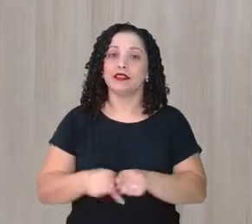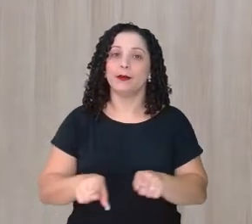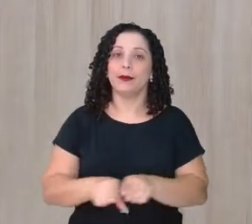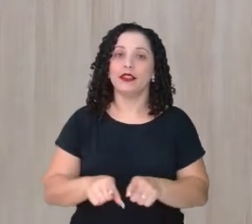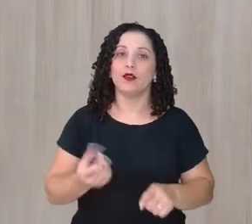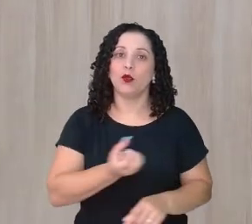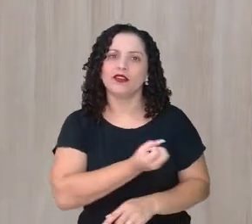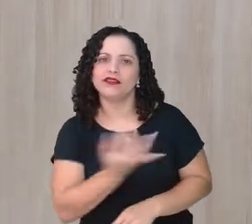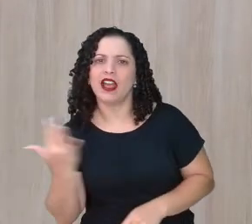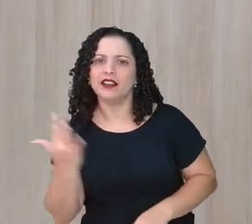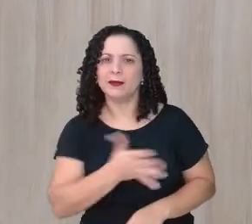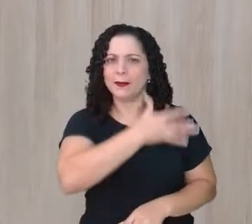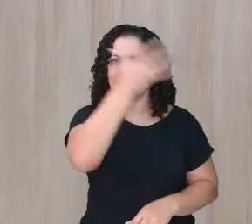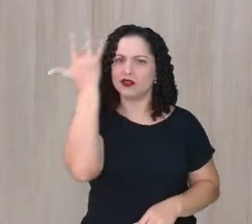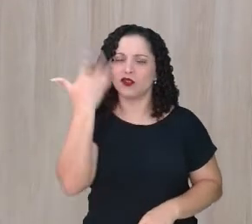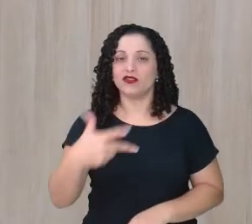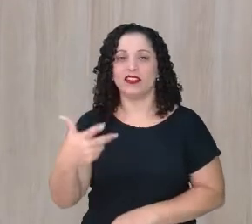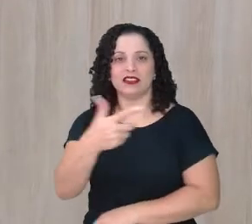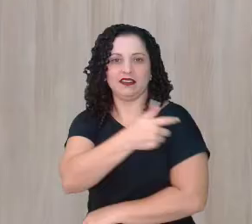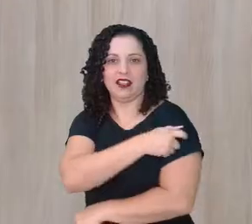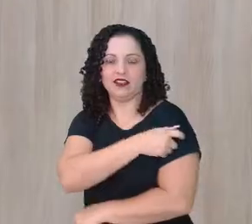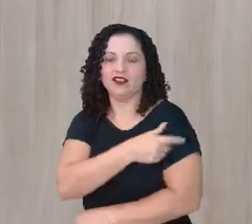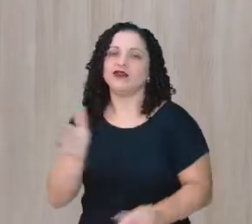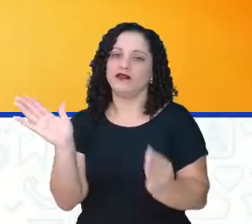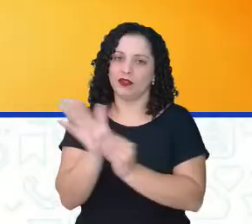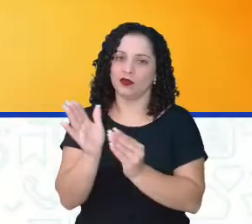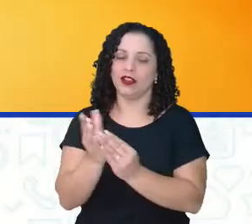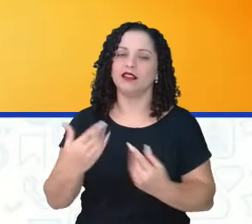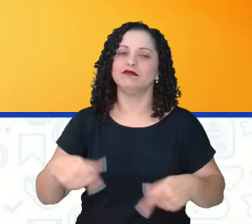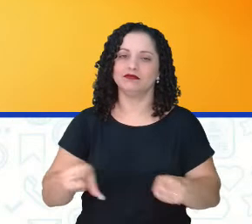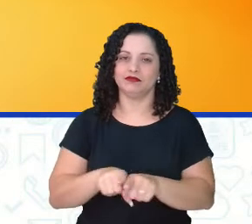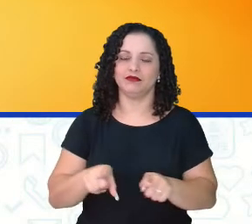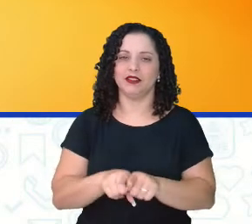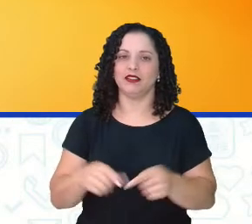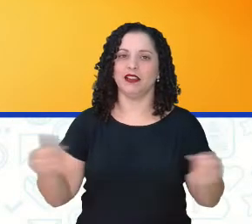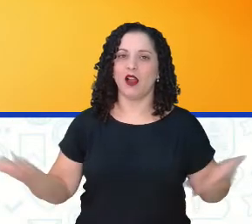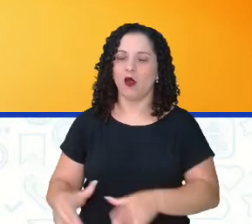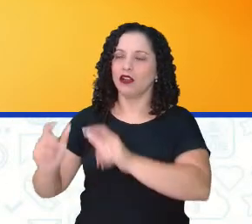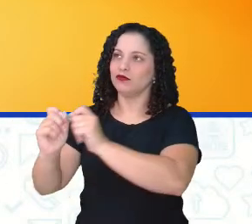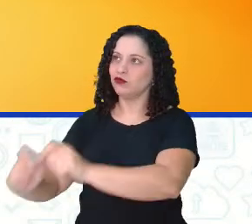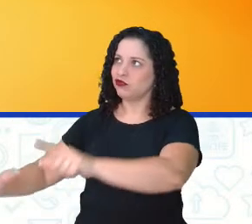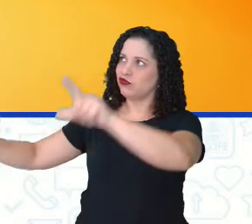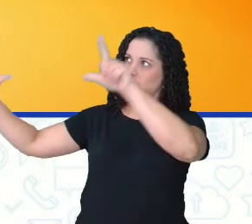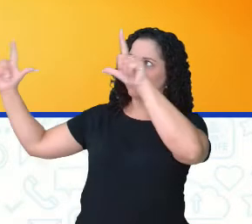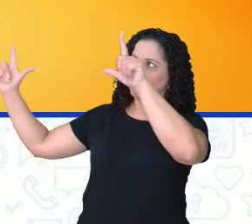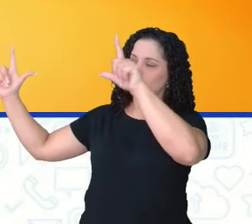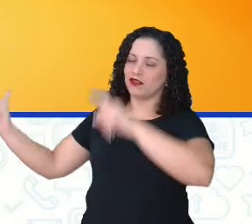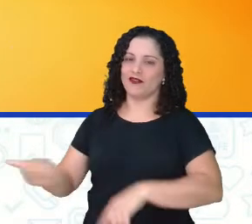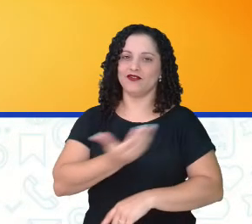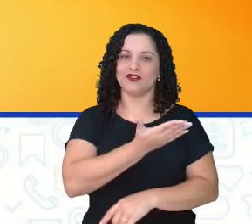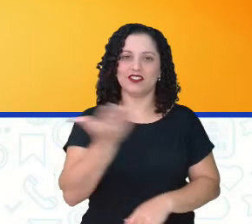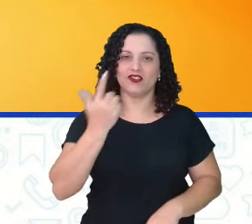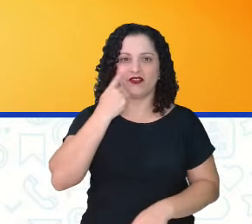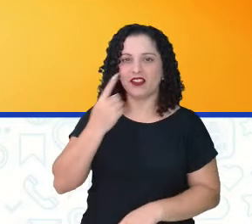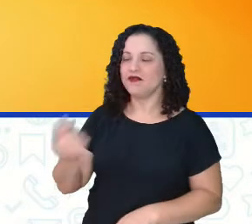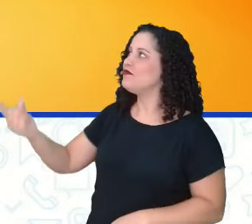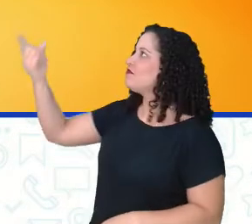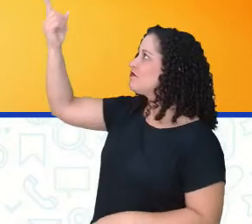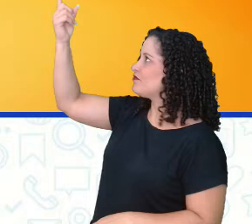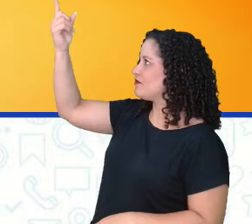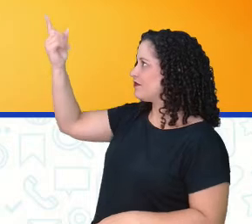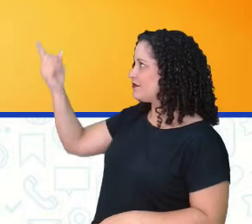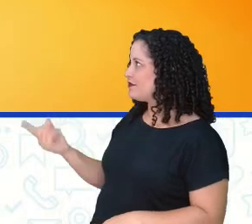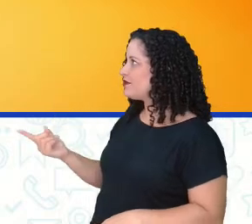por completo está faltando um pouquinho mais. Eu vou pedir para a Biri colocar a tela grande para vocês fazerem aí a comparação. Estão vendo aí o